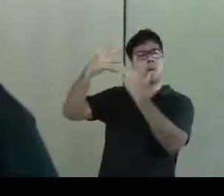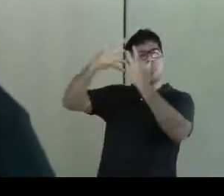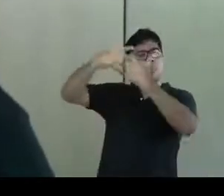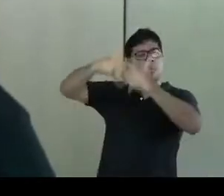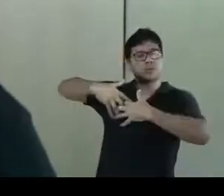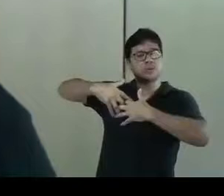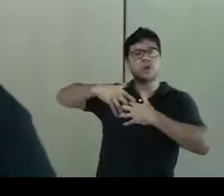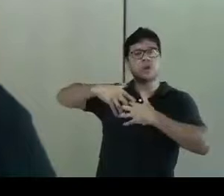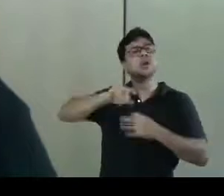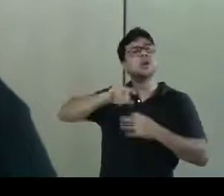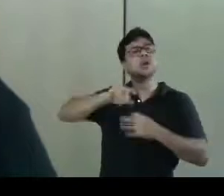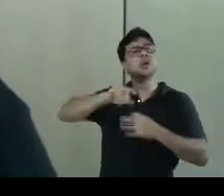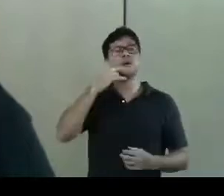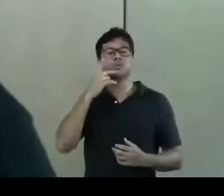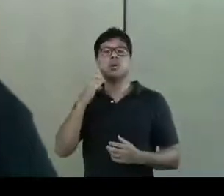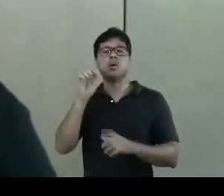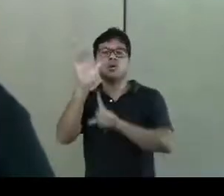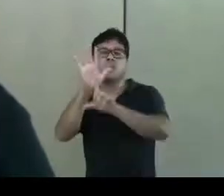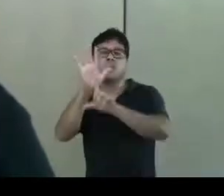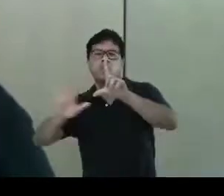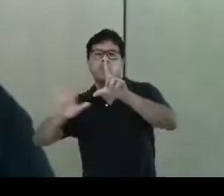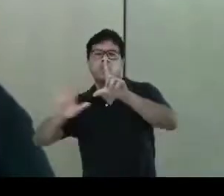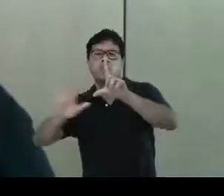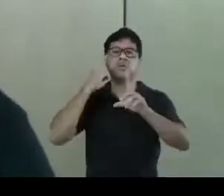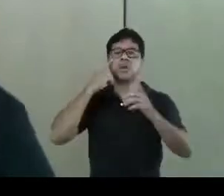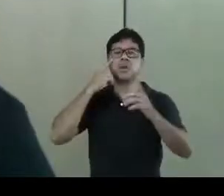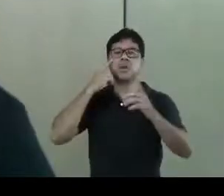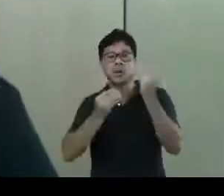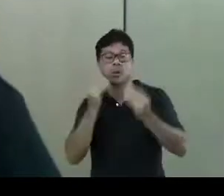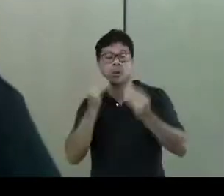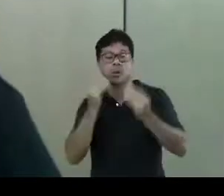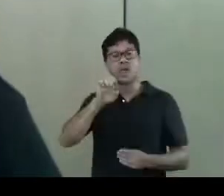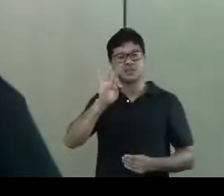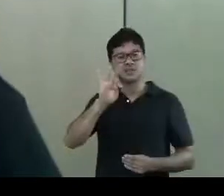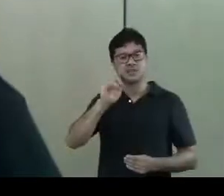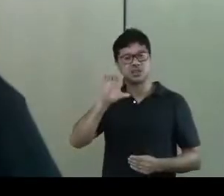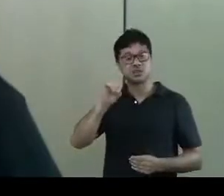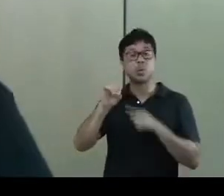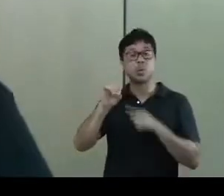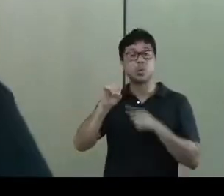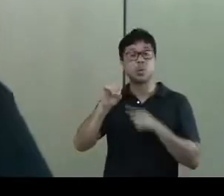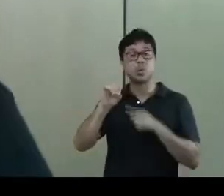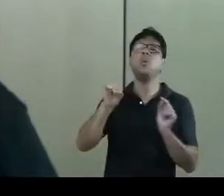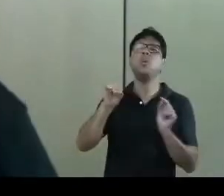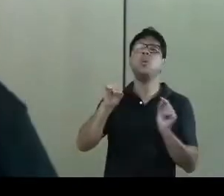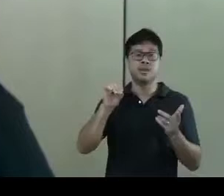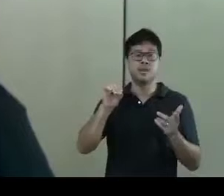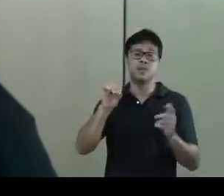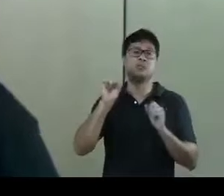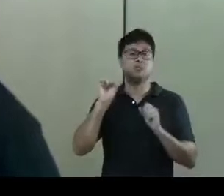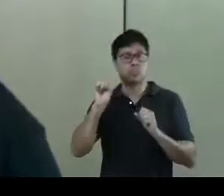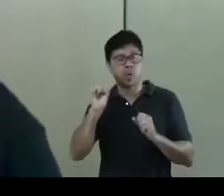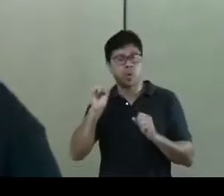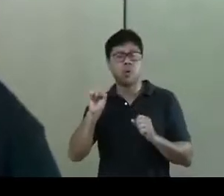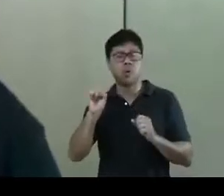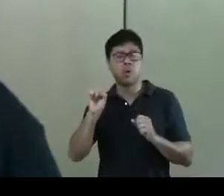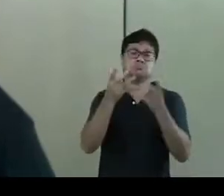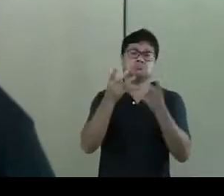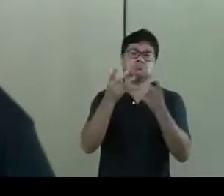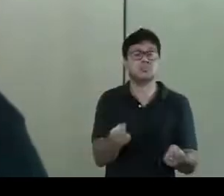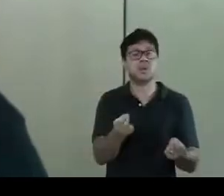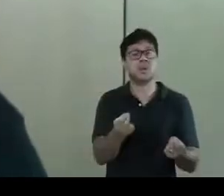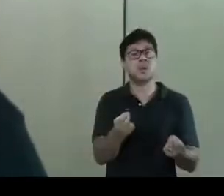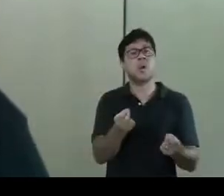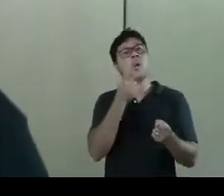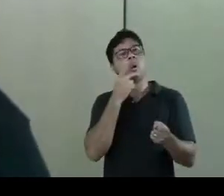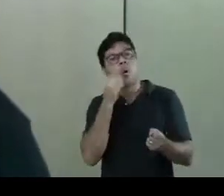não apenas do ponto de vista estético, e nesse sentido, do ponto de vista estético, ele pode se render ou